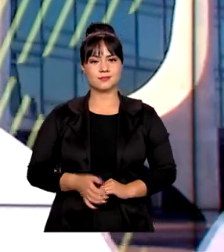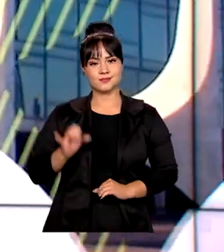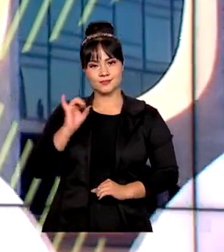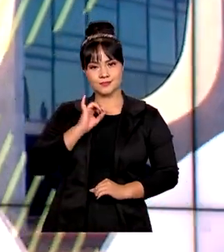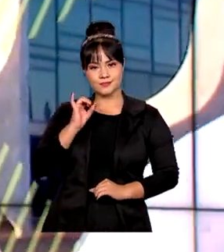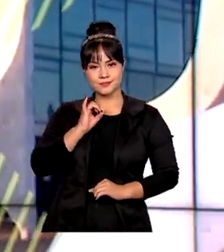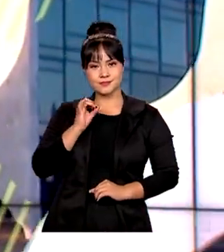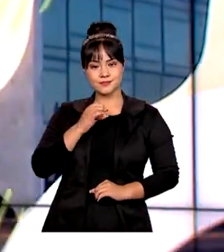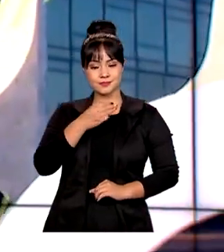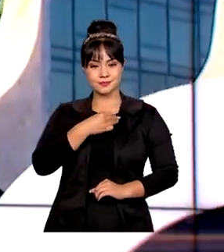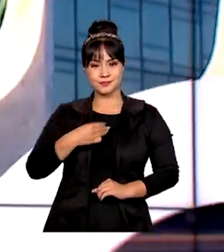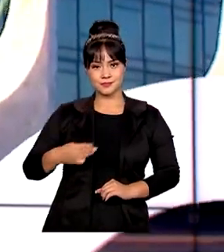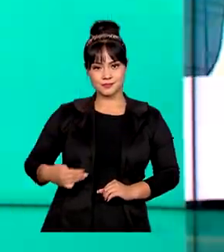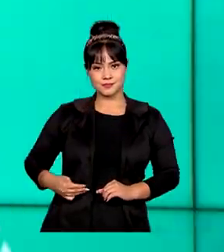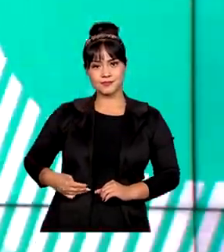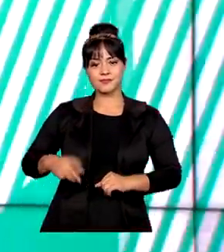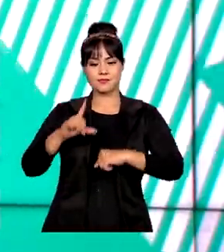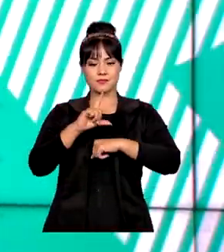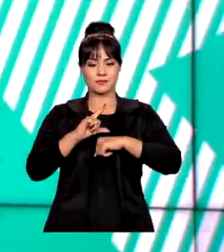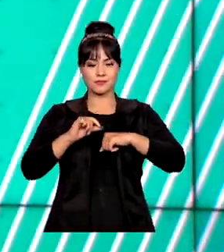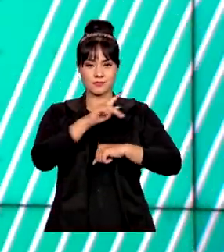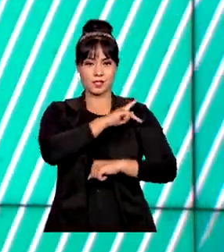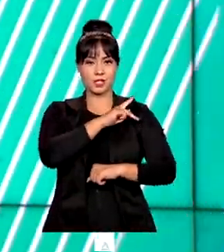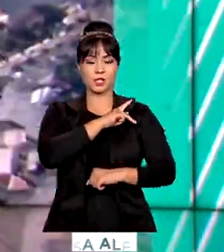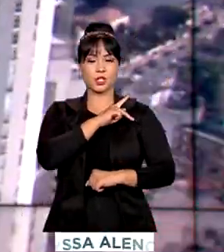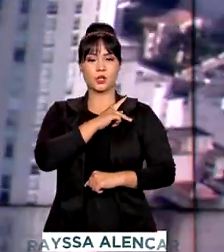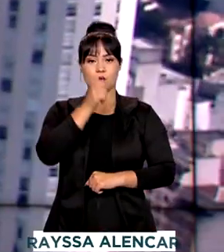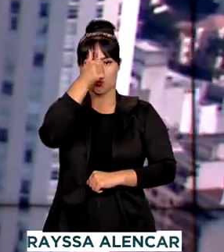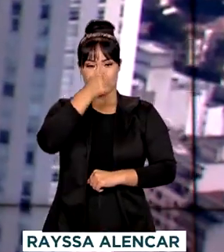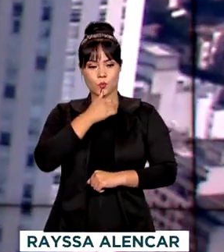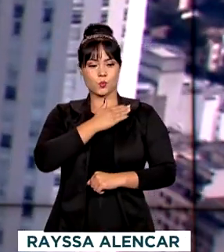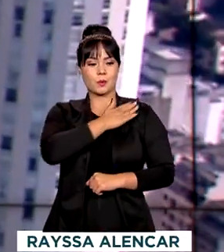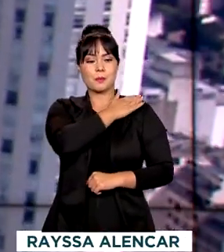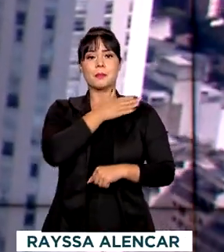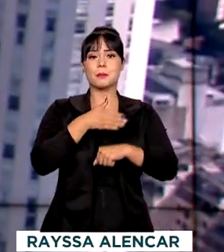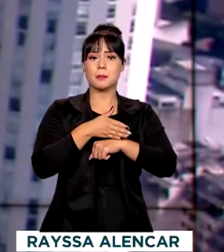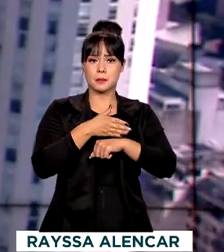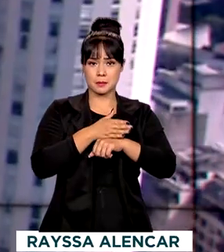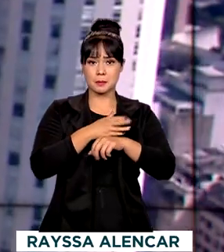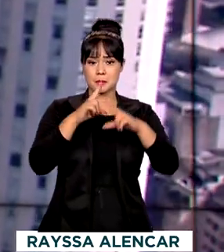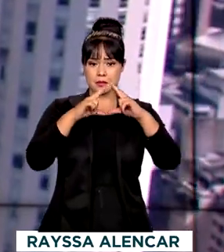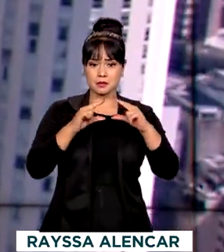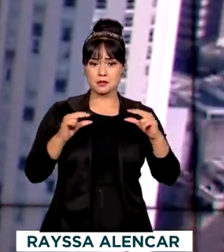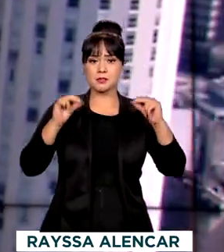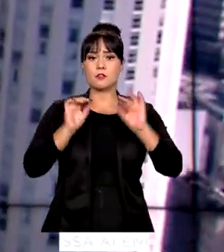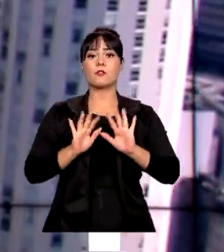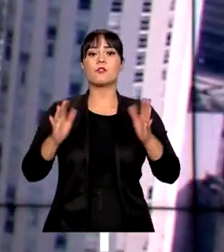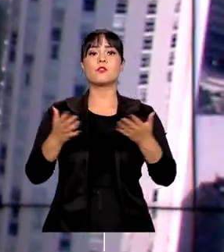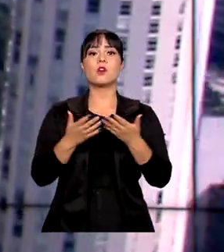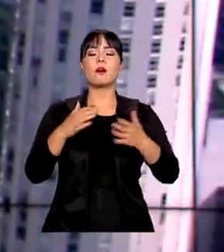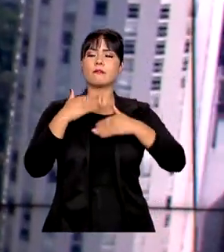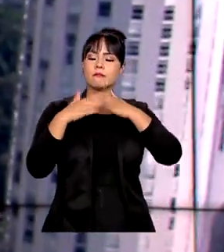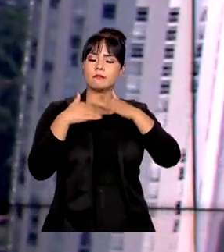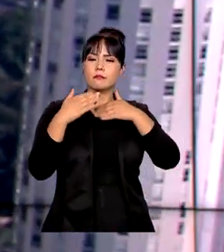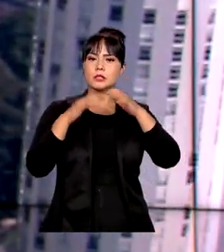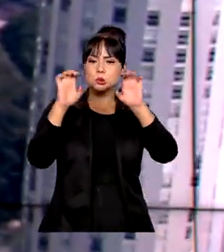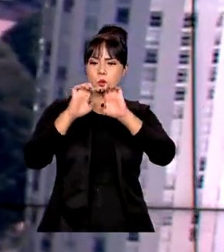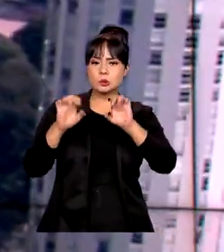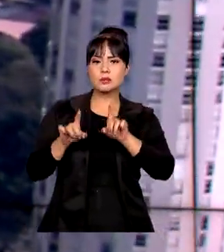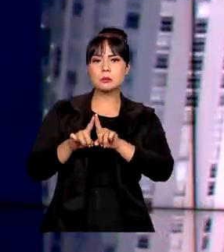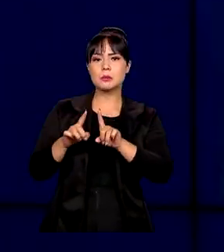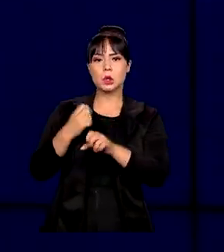Olá o ministro chefe da casa civil Rui Costa participou em Brasília do fórum avanços na infraestrutura e